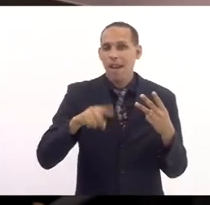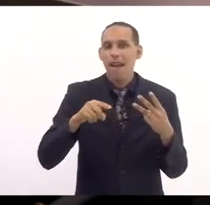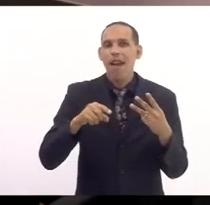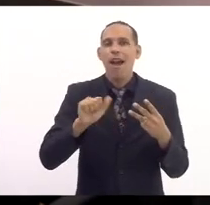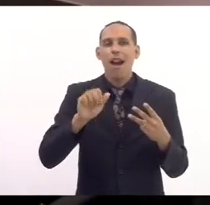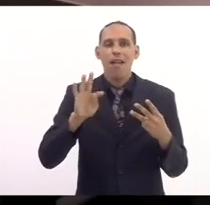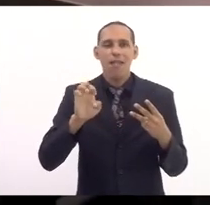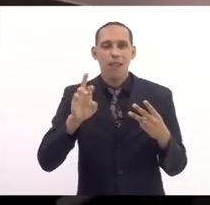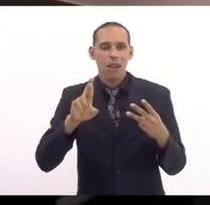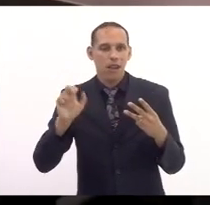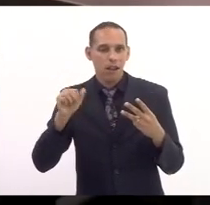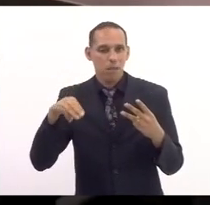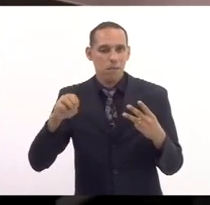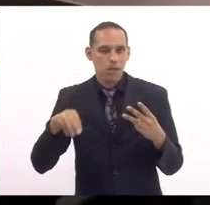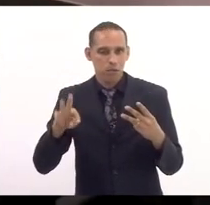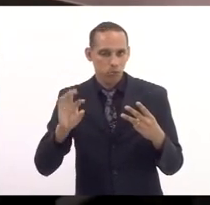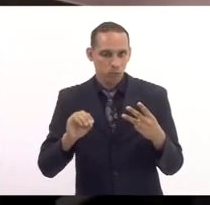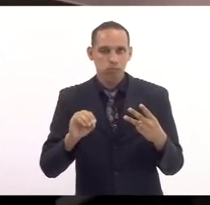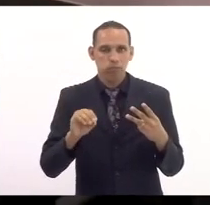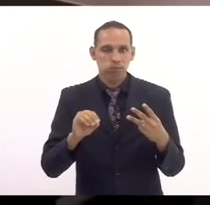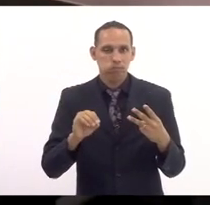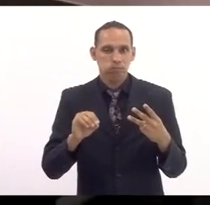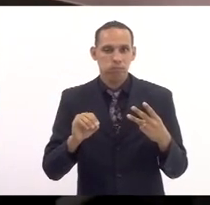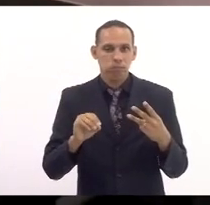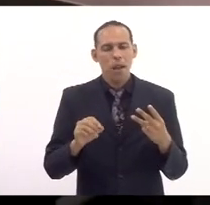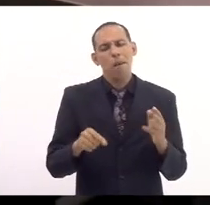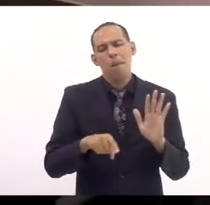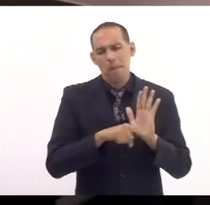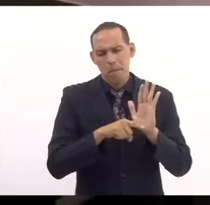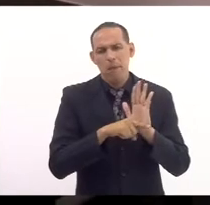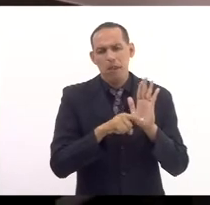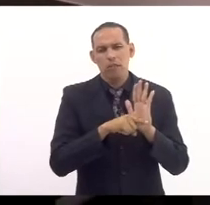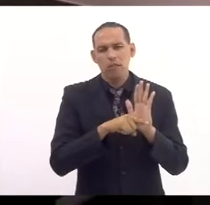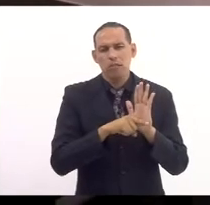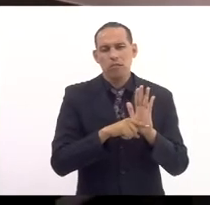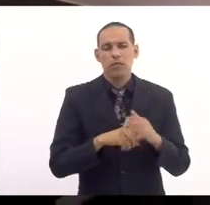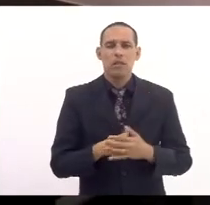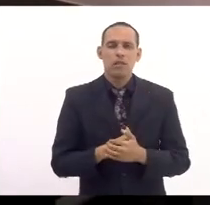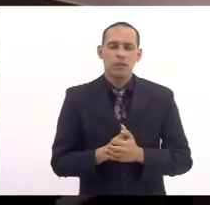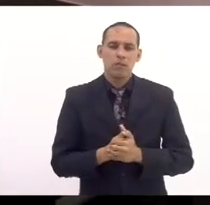aterramento. Foi uma quantidade menor do que nós tivemos